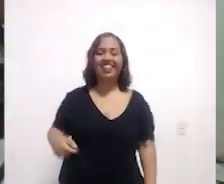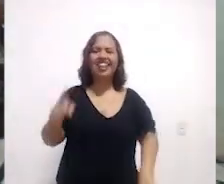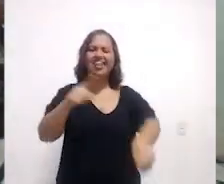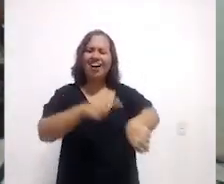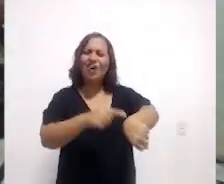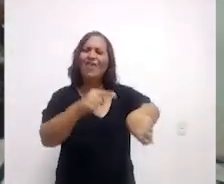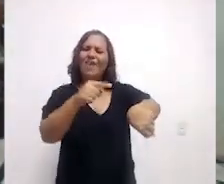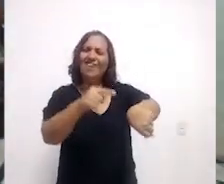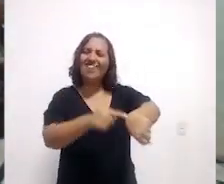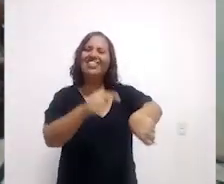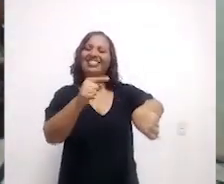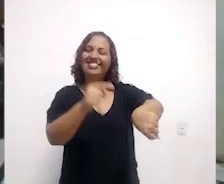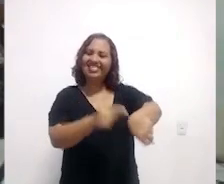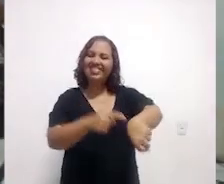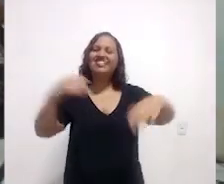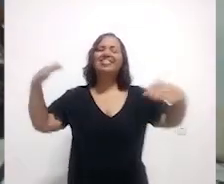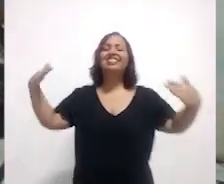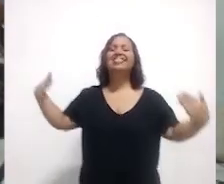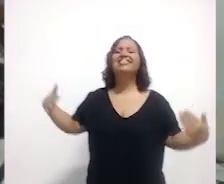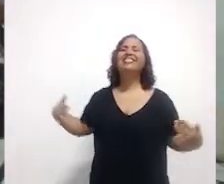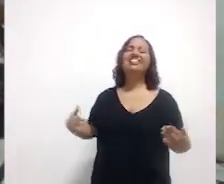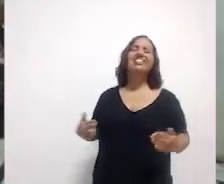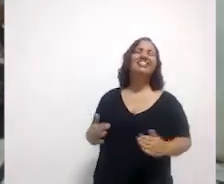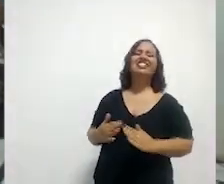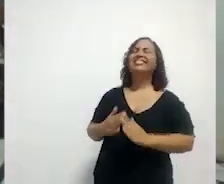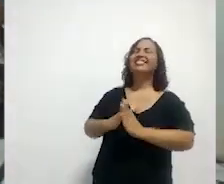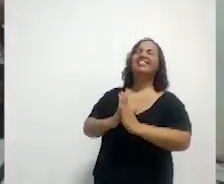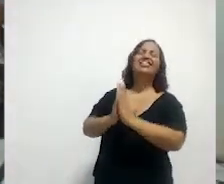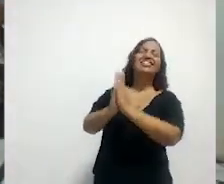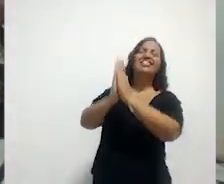Vem, essa é a hora da